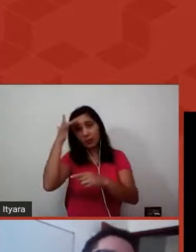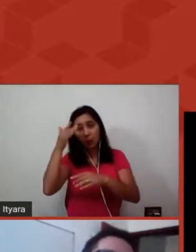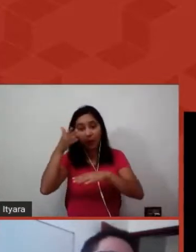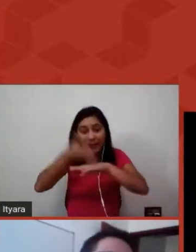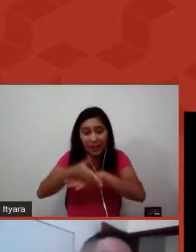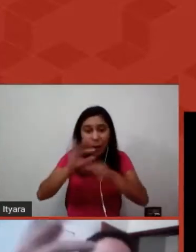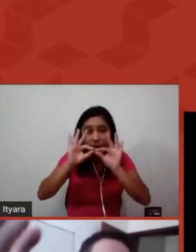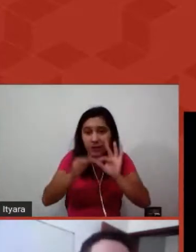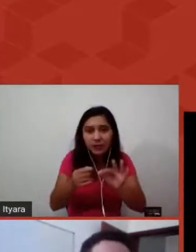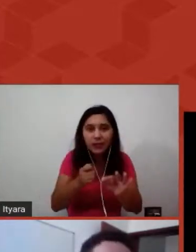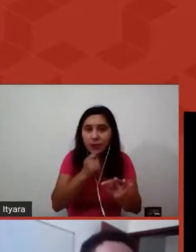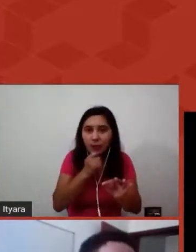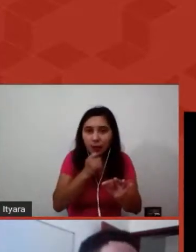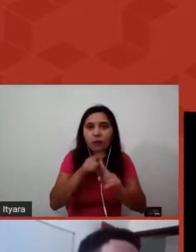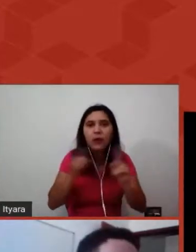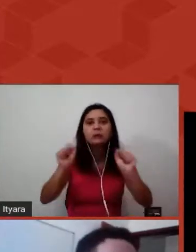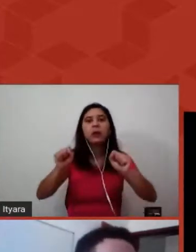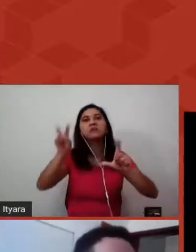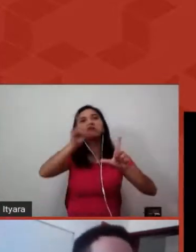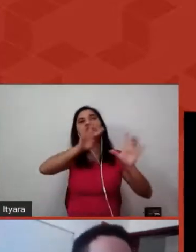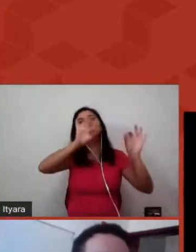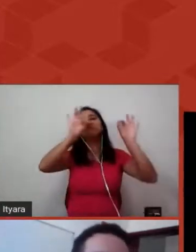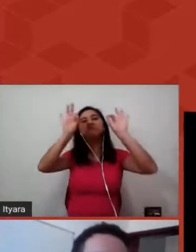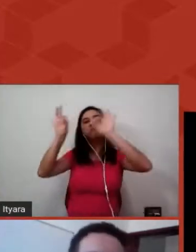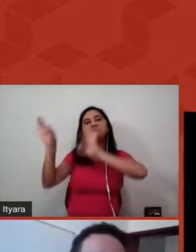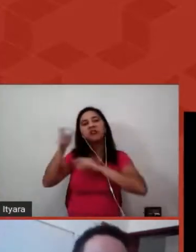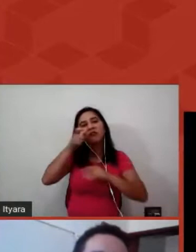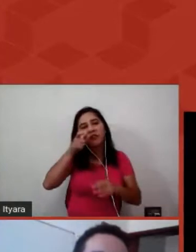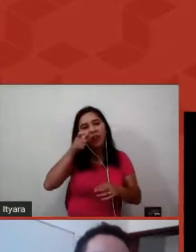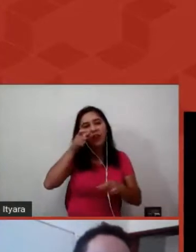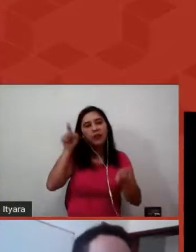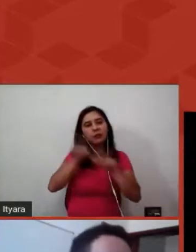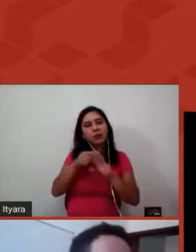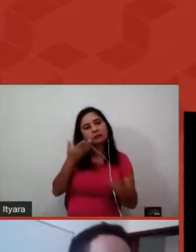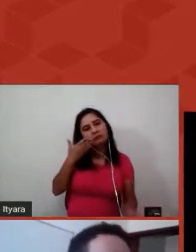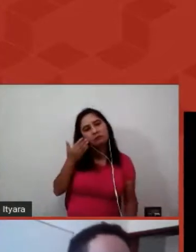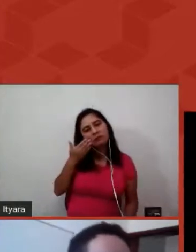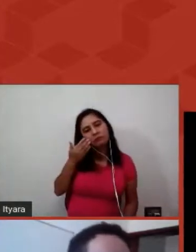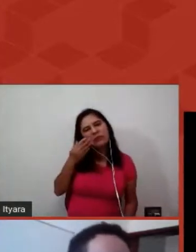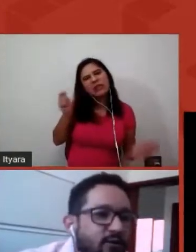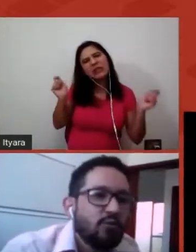oficina, visualizar, né? E, de certa maneira, vivenciar, ainda que